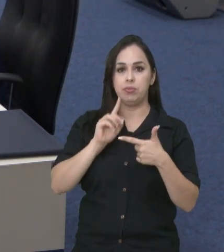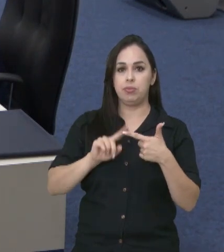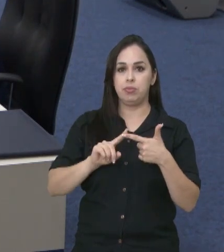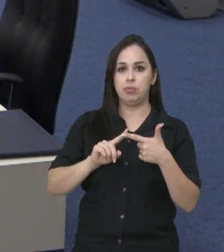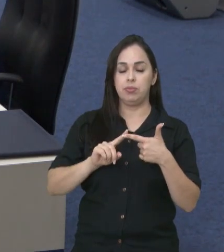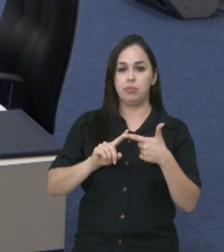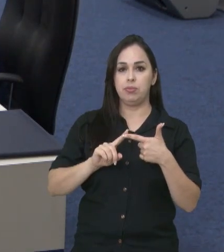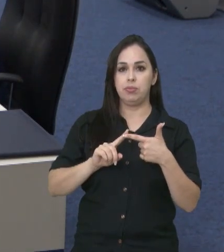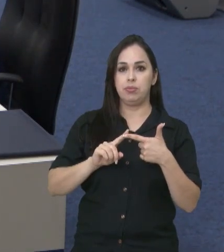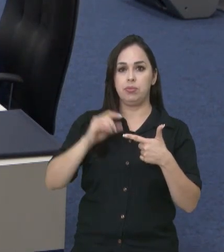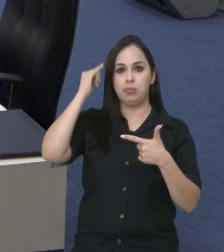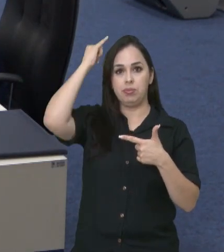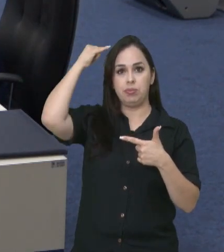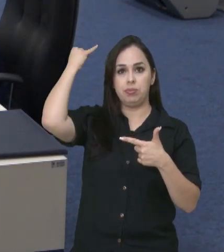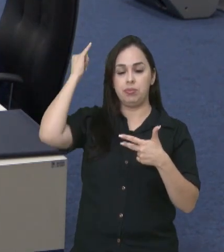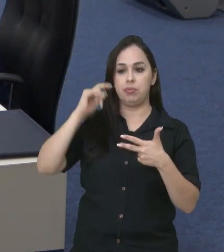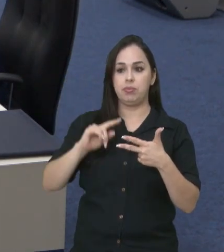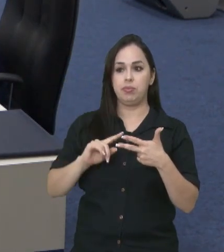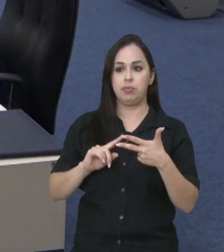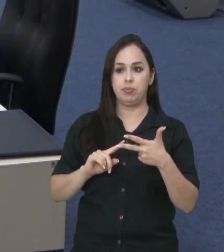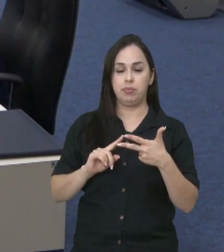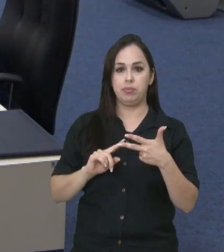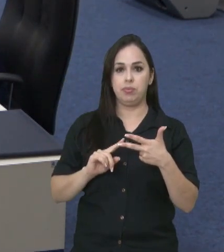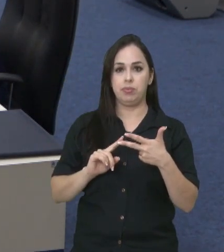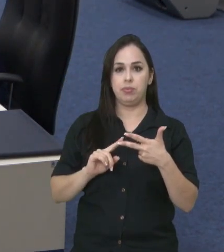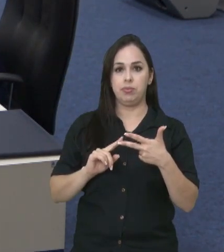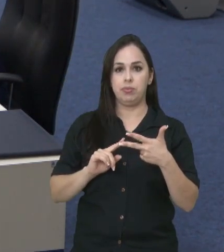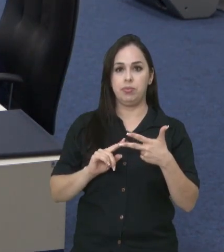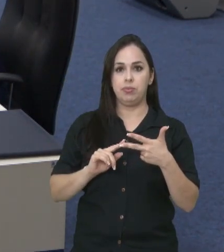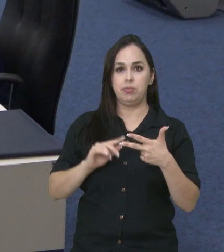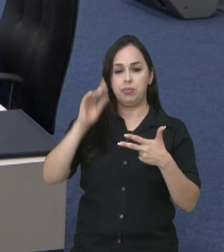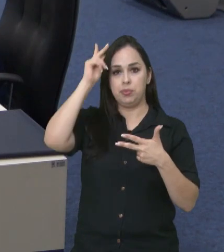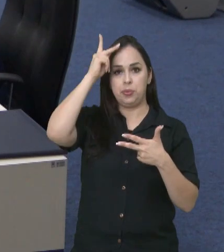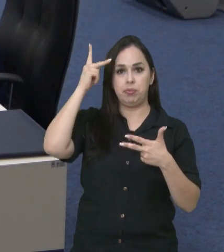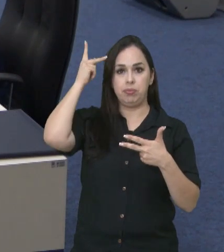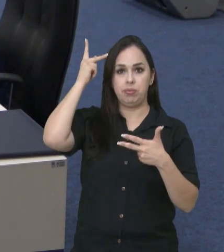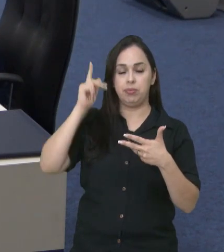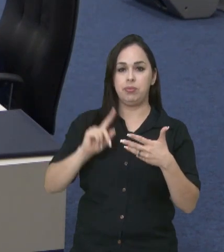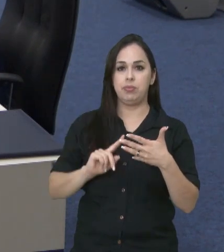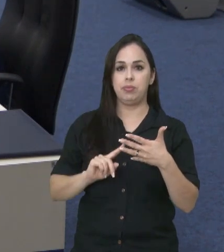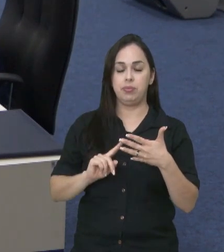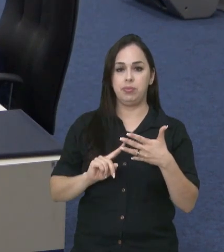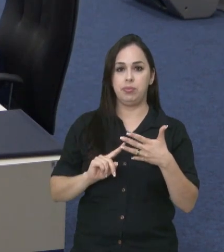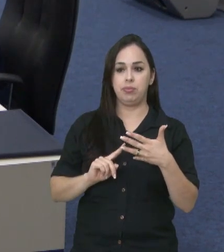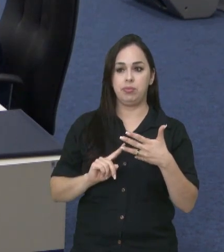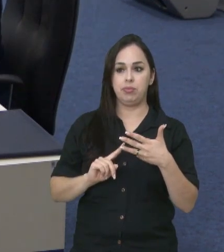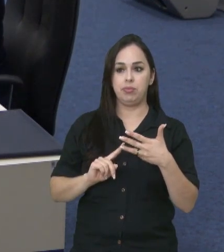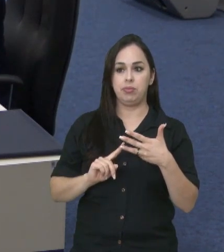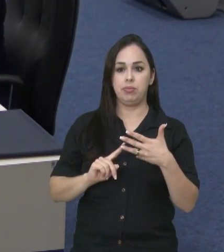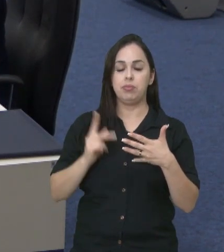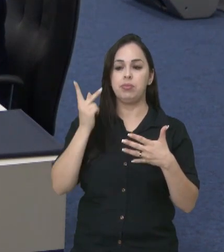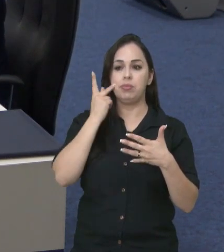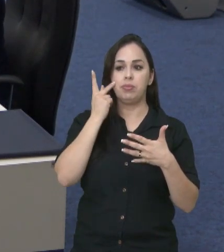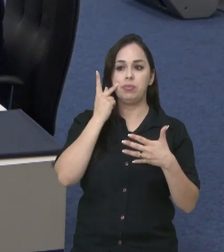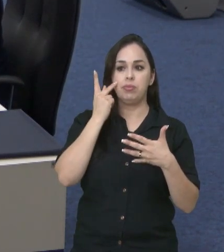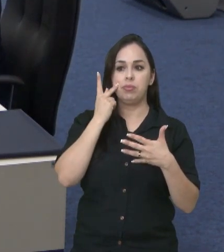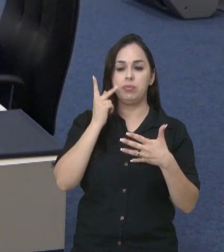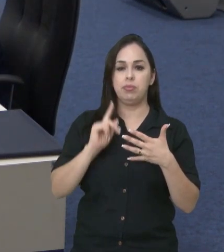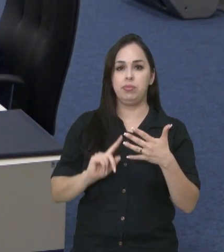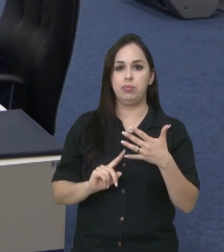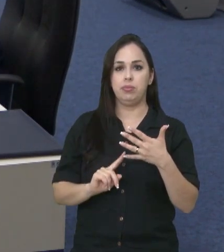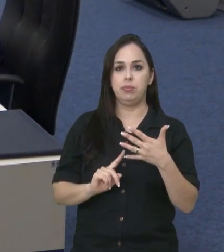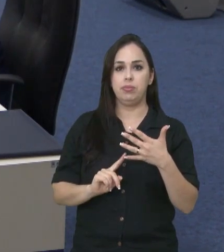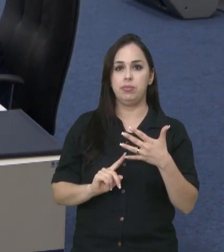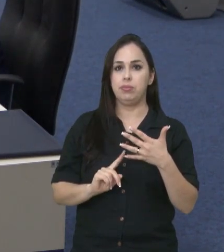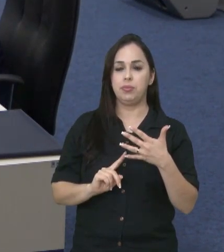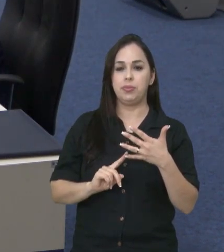vereador Dr. José Cláudio, vereador Fernando Petiti, vereador Rafael Pascucci,